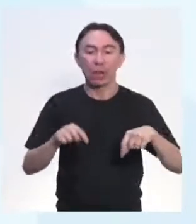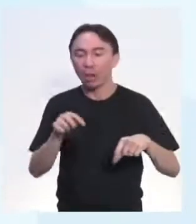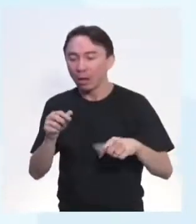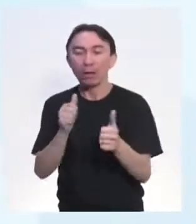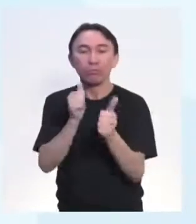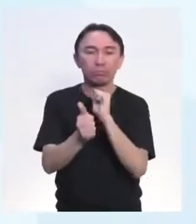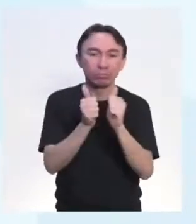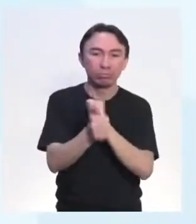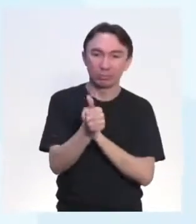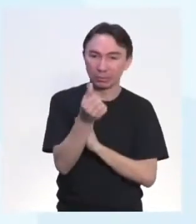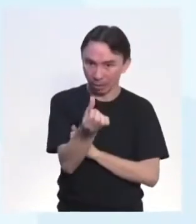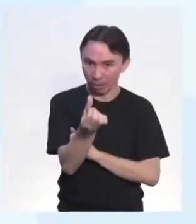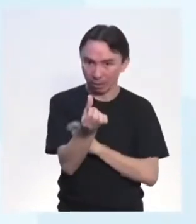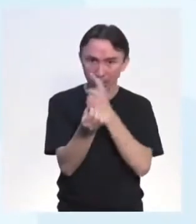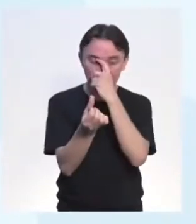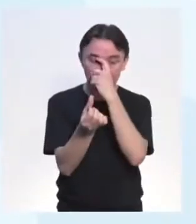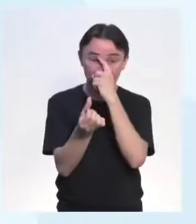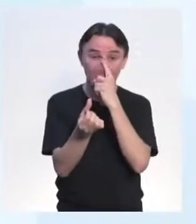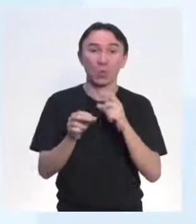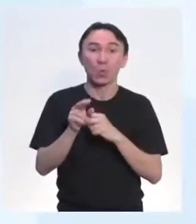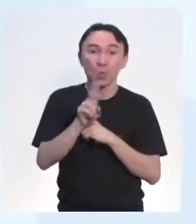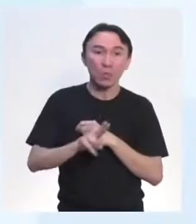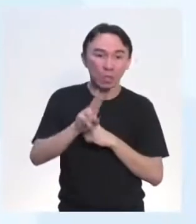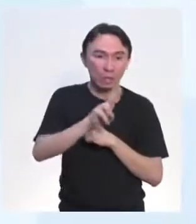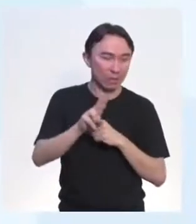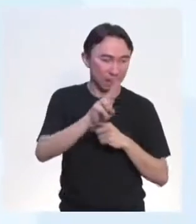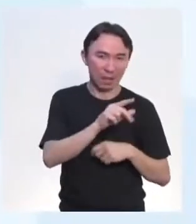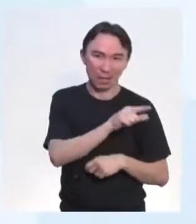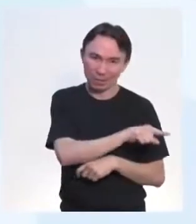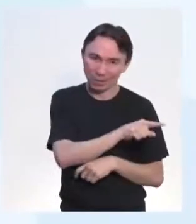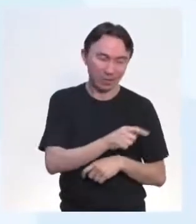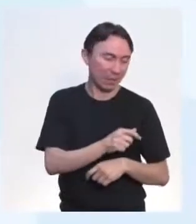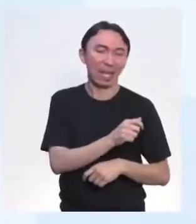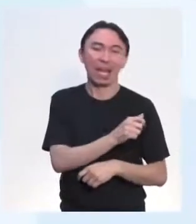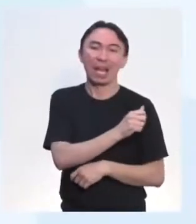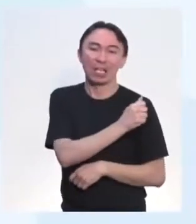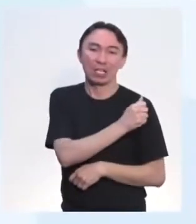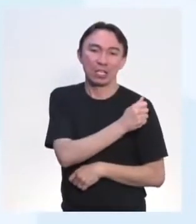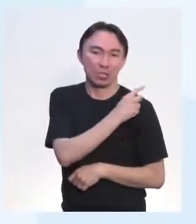da segunda A e da segunda B. Muito bem.